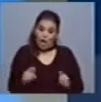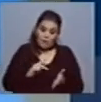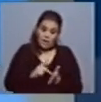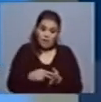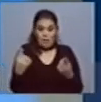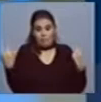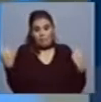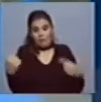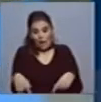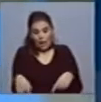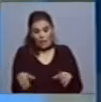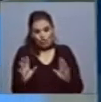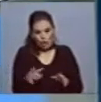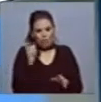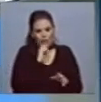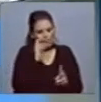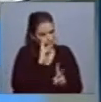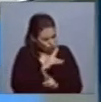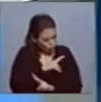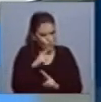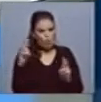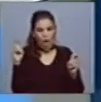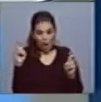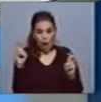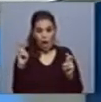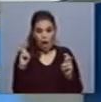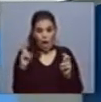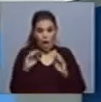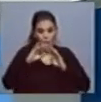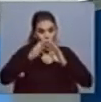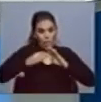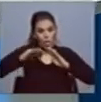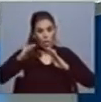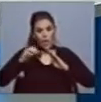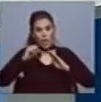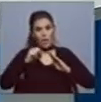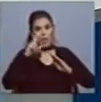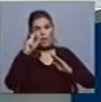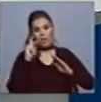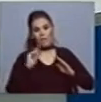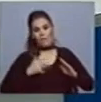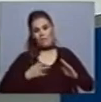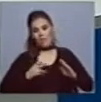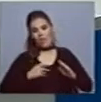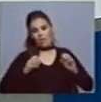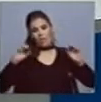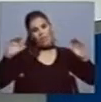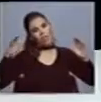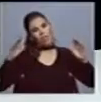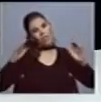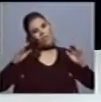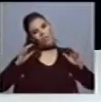presente, nós já conseguimos detectar essas ondas gravitacionais decorrentes do decaimento orbital destas